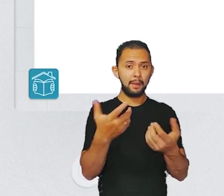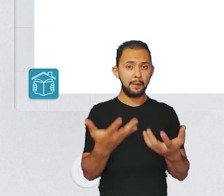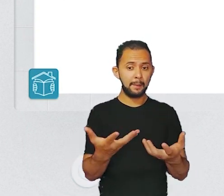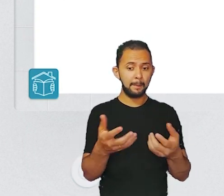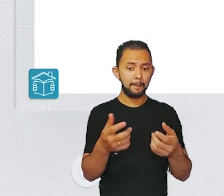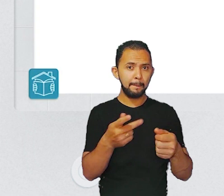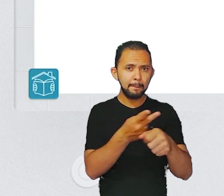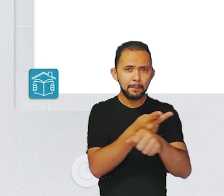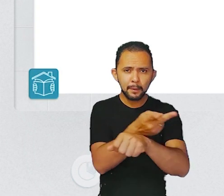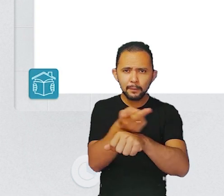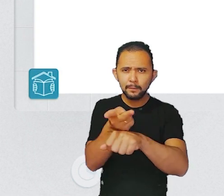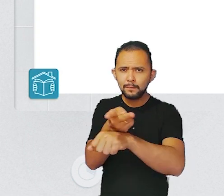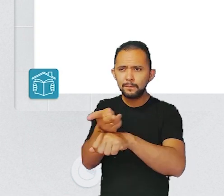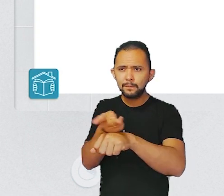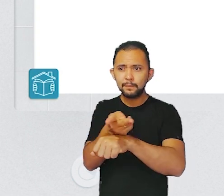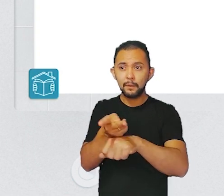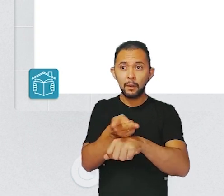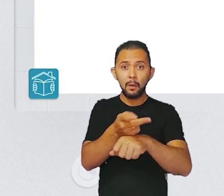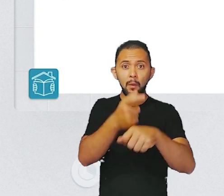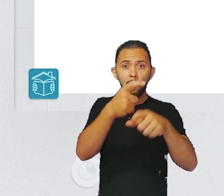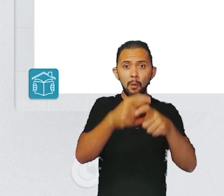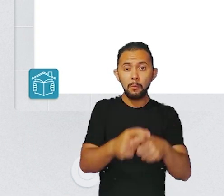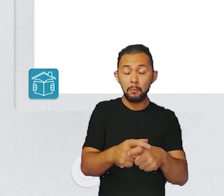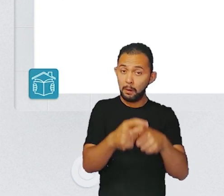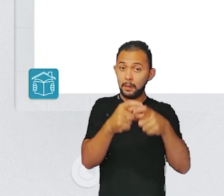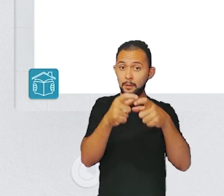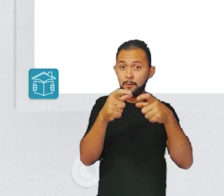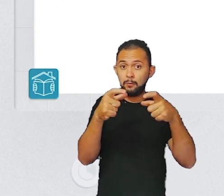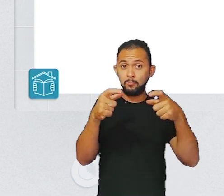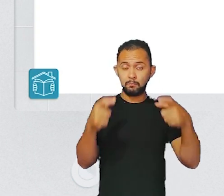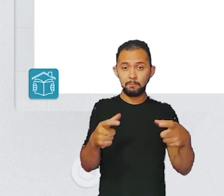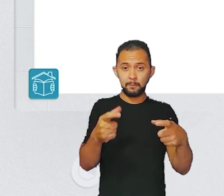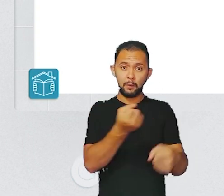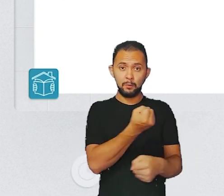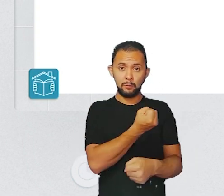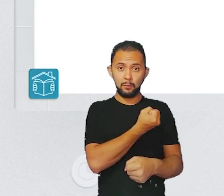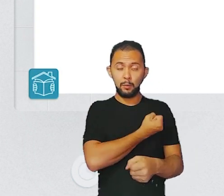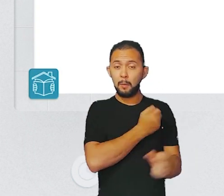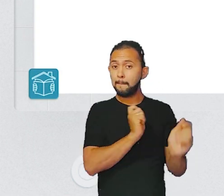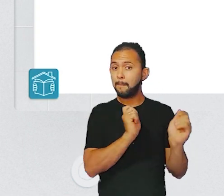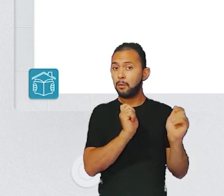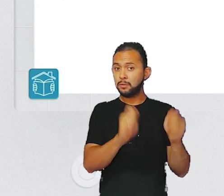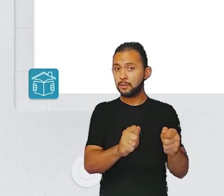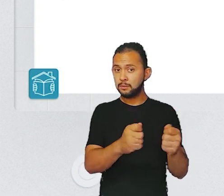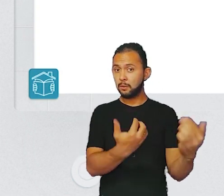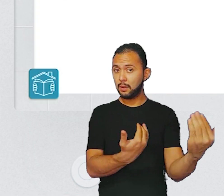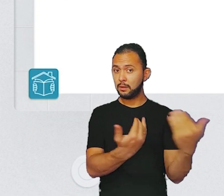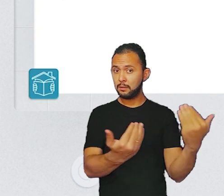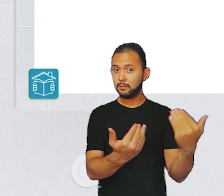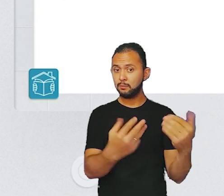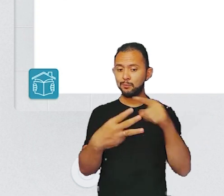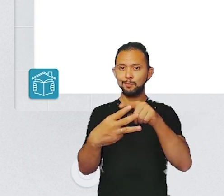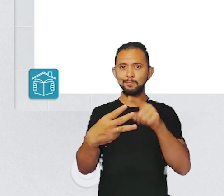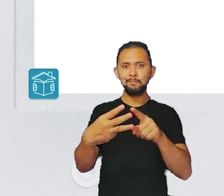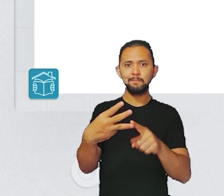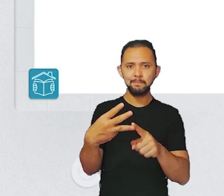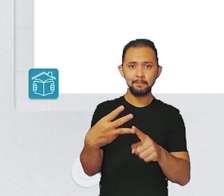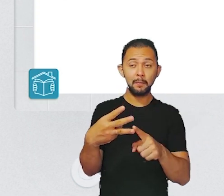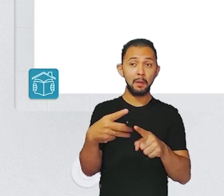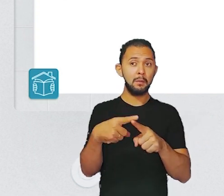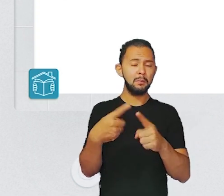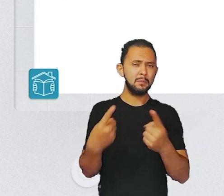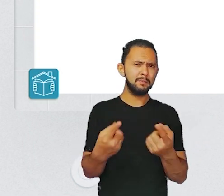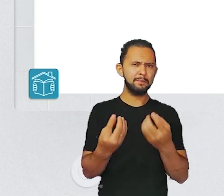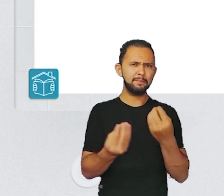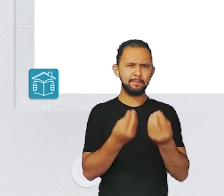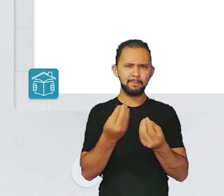você está procurando o maior divisor possível entre os três números. Só que é o seguinte, professor, o senhor falou aí de divisores, mas o senhor não